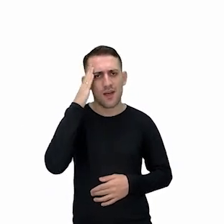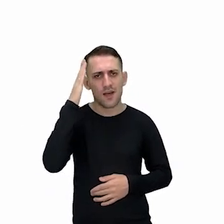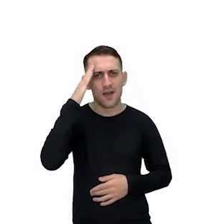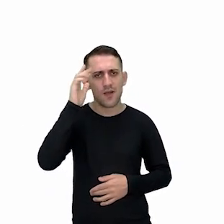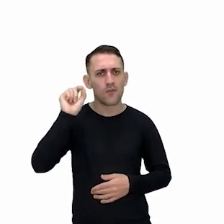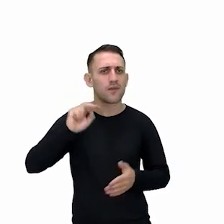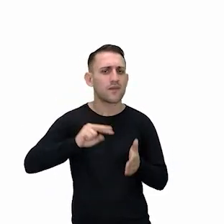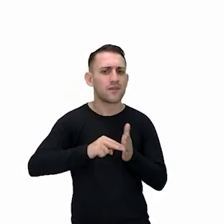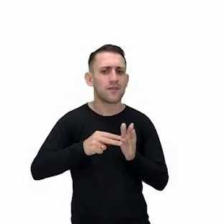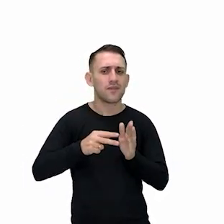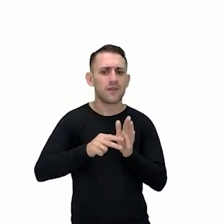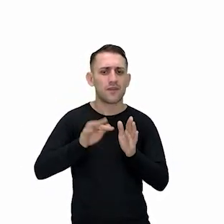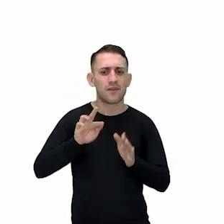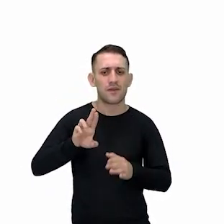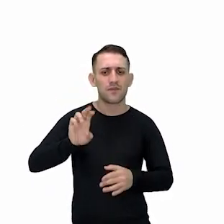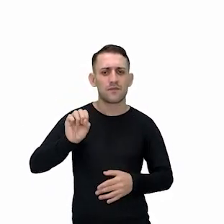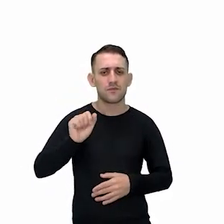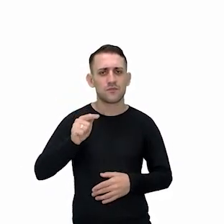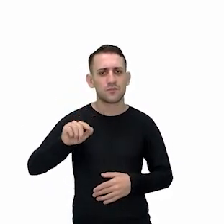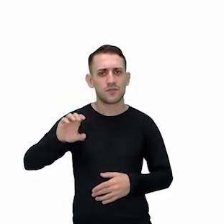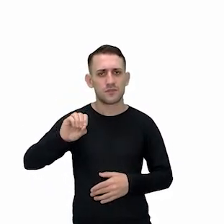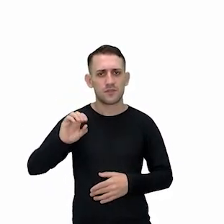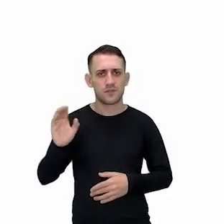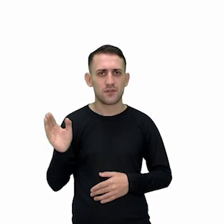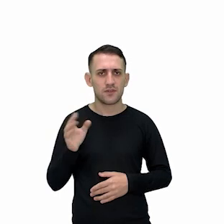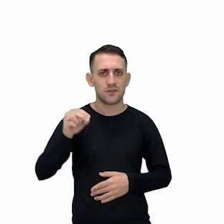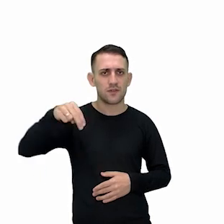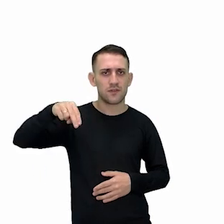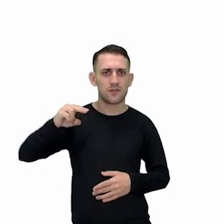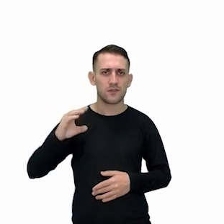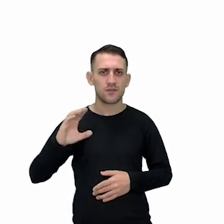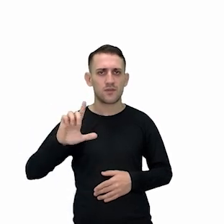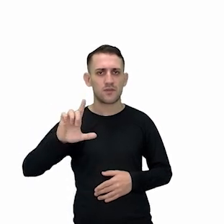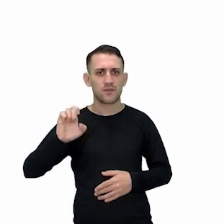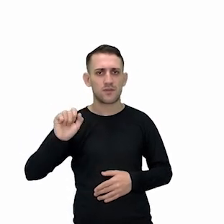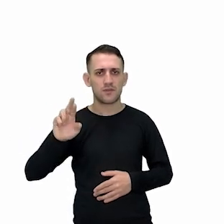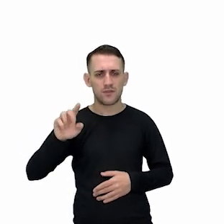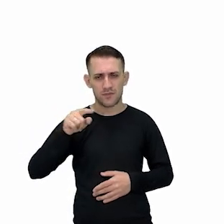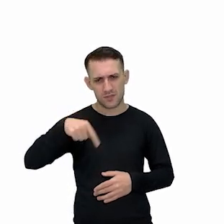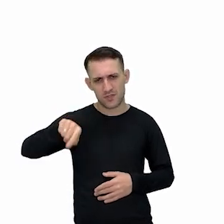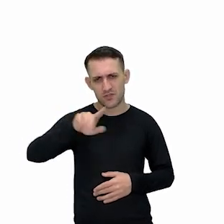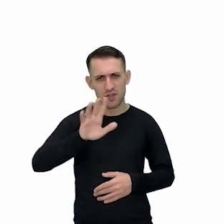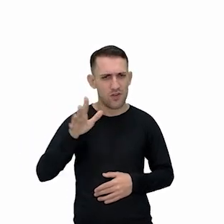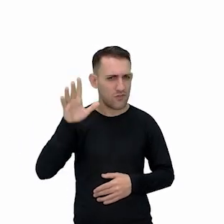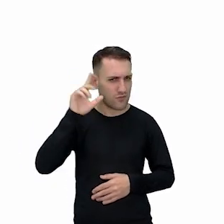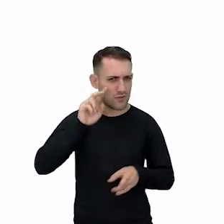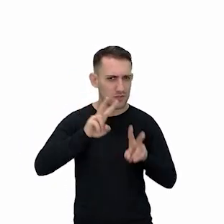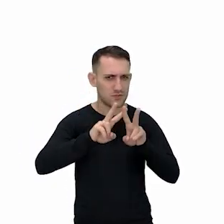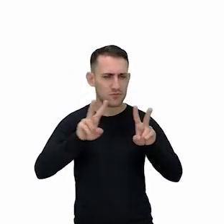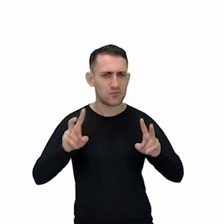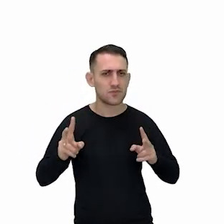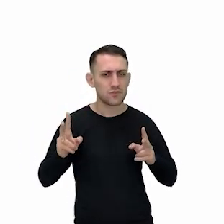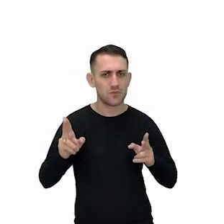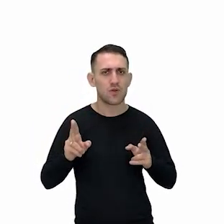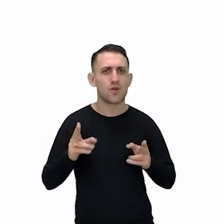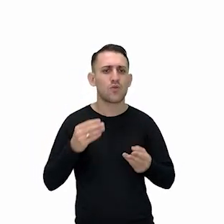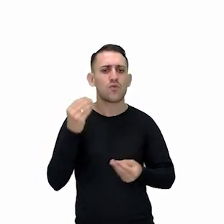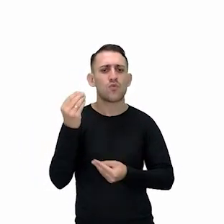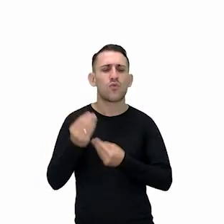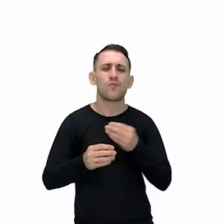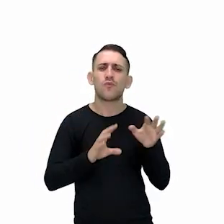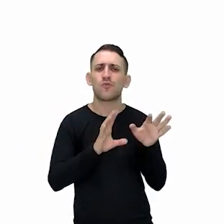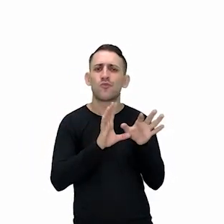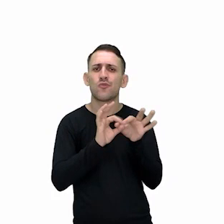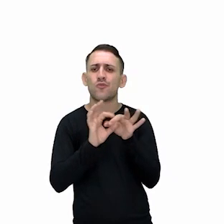a fusão nuclear? Já ouviram falar em termos semelhantes a esse? Em que